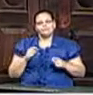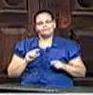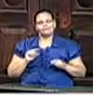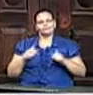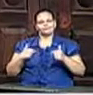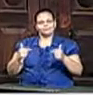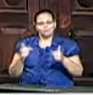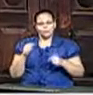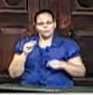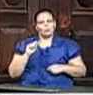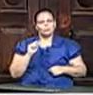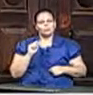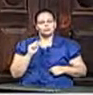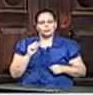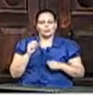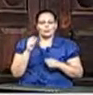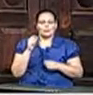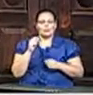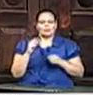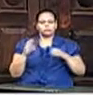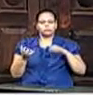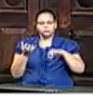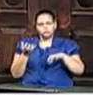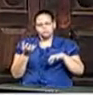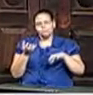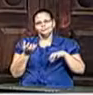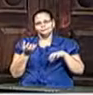no Congresso Nacional,